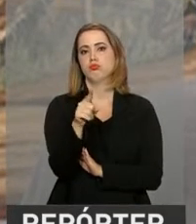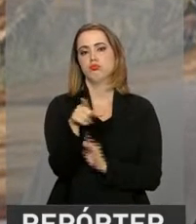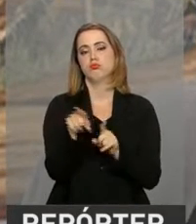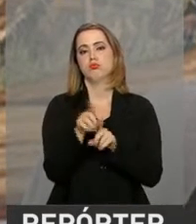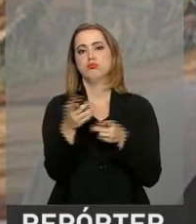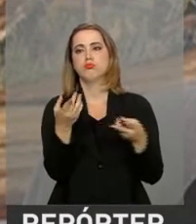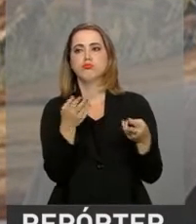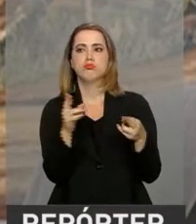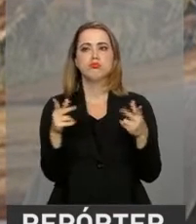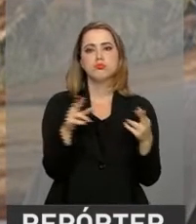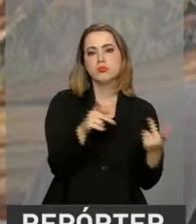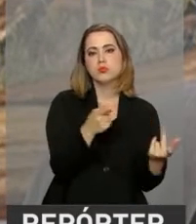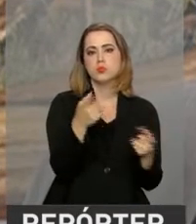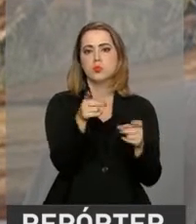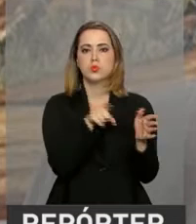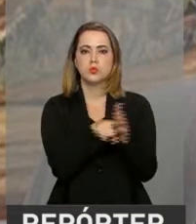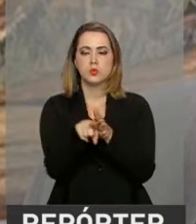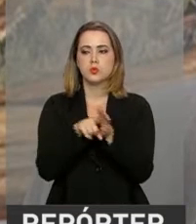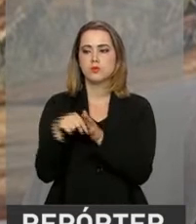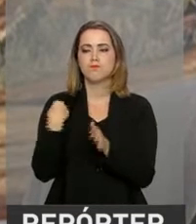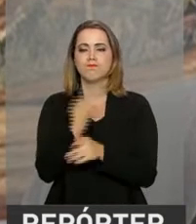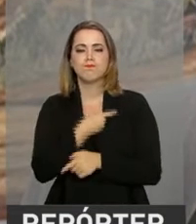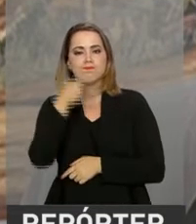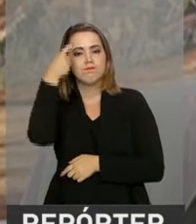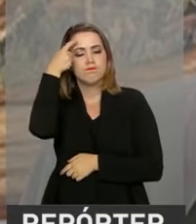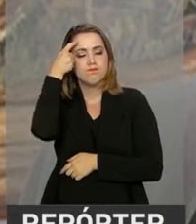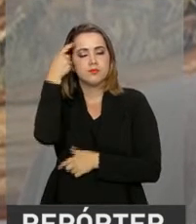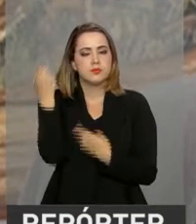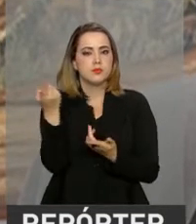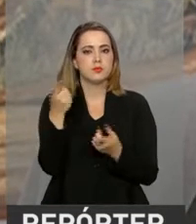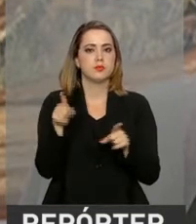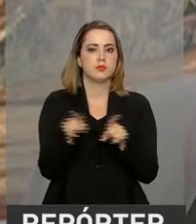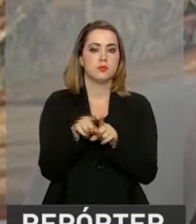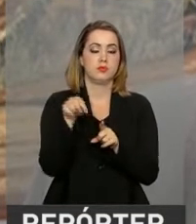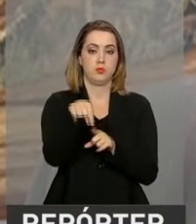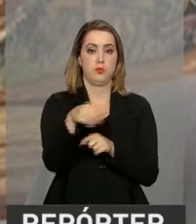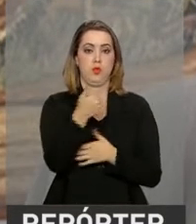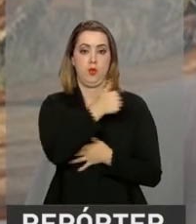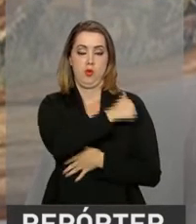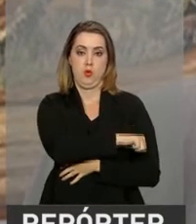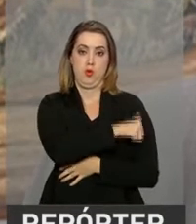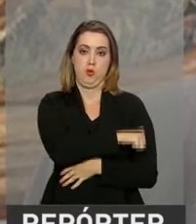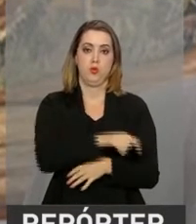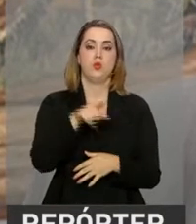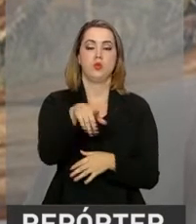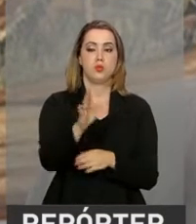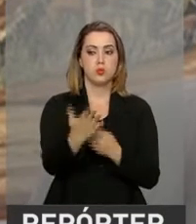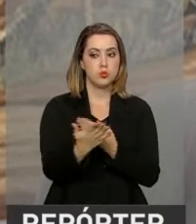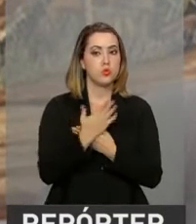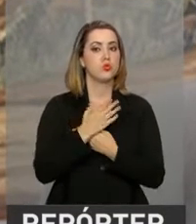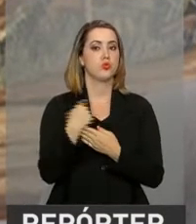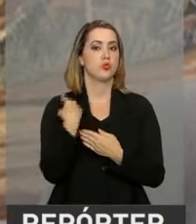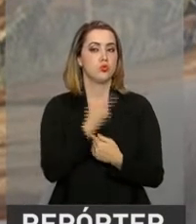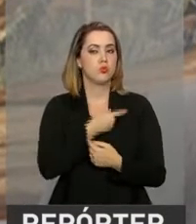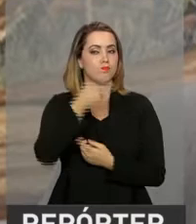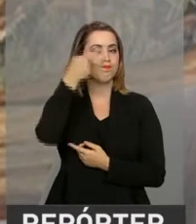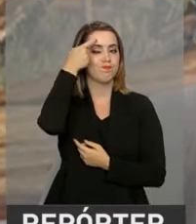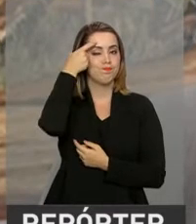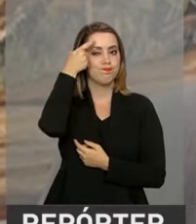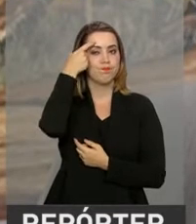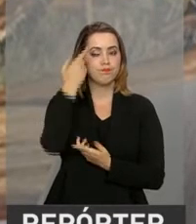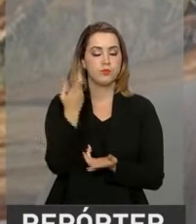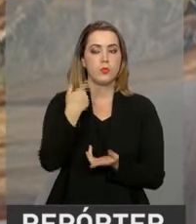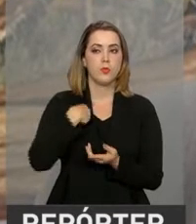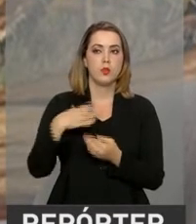são variáveis que nós estamos trabalhando, estamos pensando, né? O que o Rio de Janeiro está fazendo nos ajuda a pensar, nós vamos contar